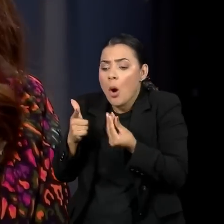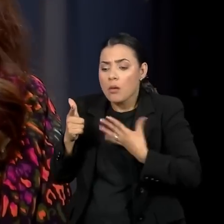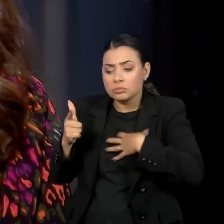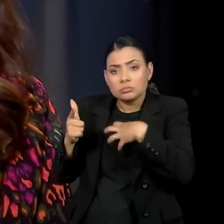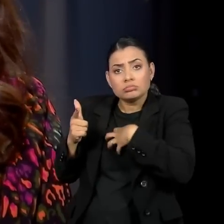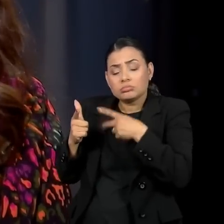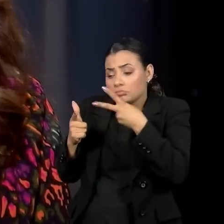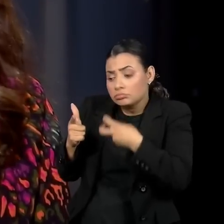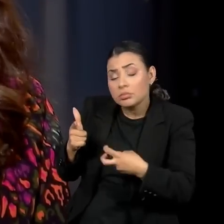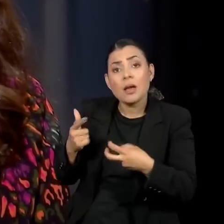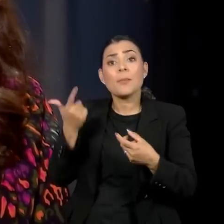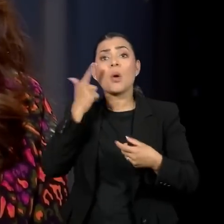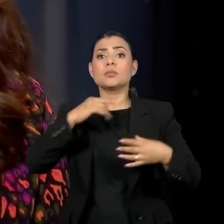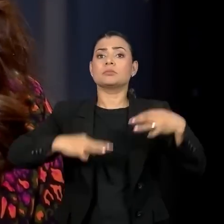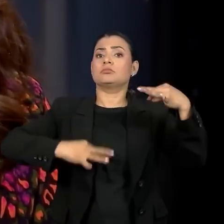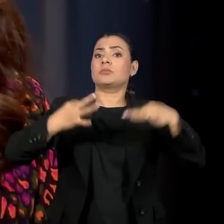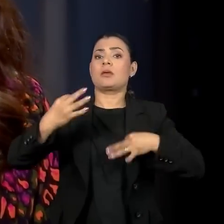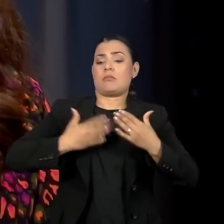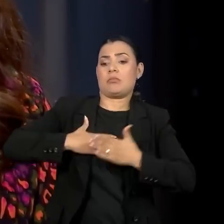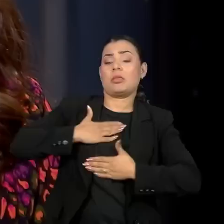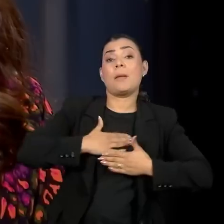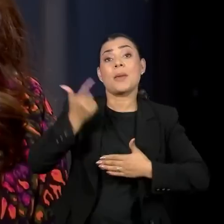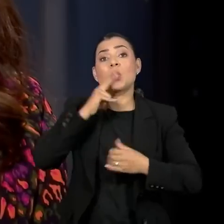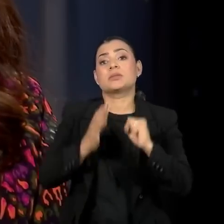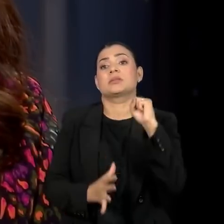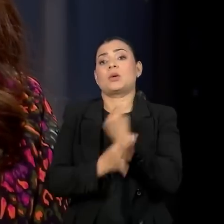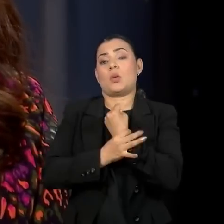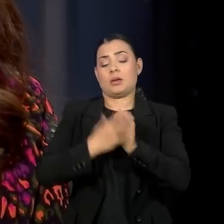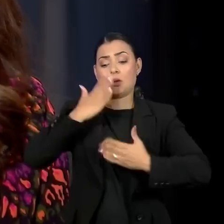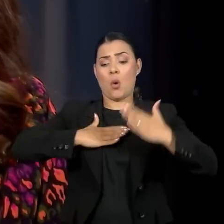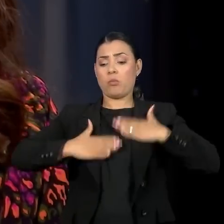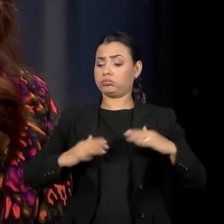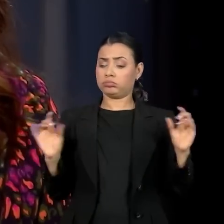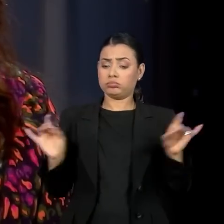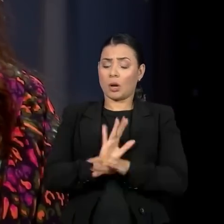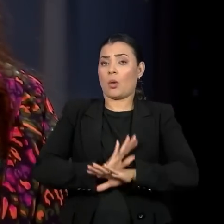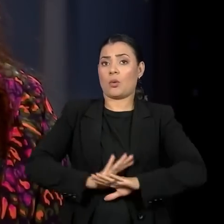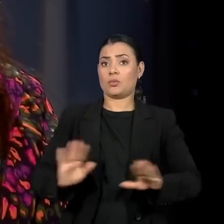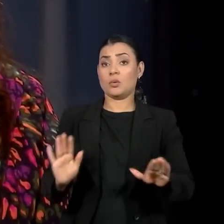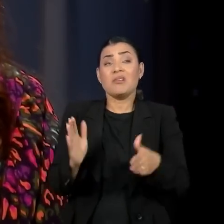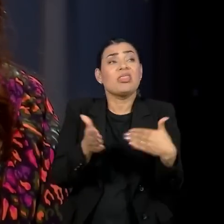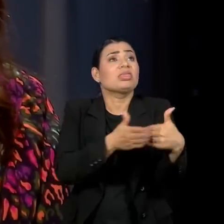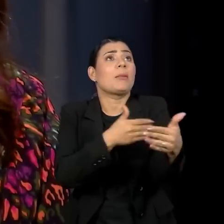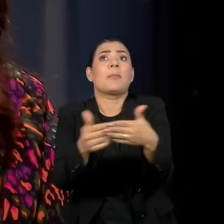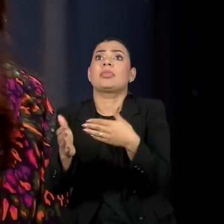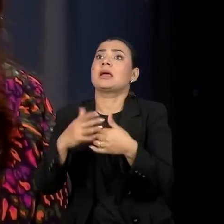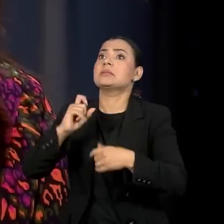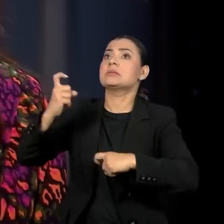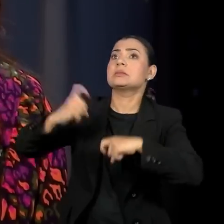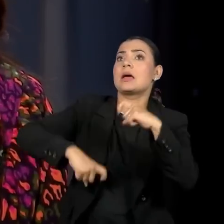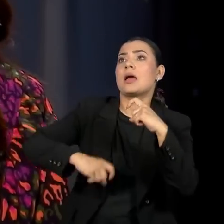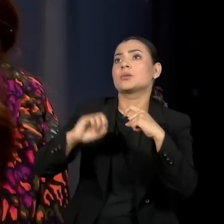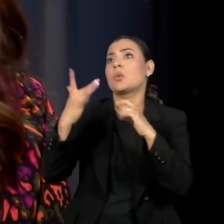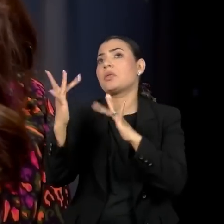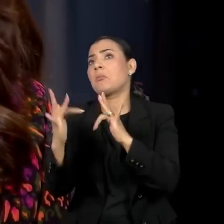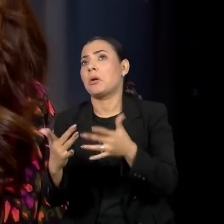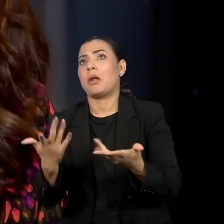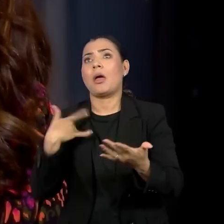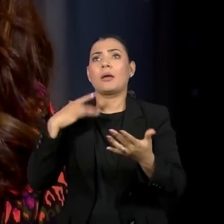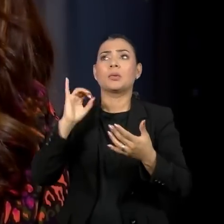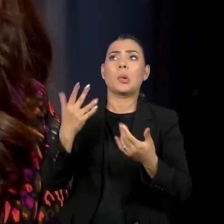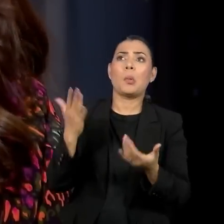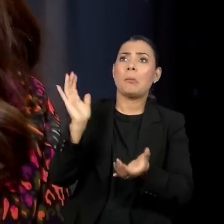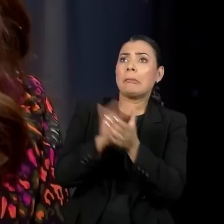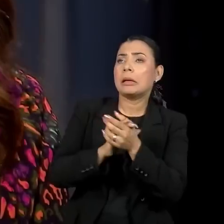né? Para que você tenha mais essa segurança na própria pele, assim. E que, independente de estar ou não numa relação, independente de se vai ser